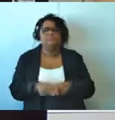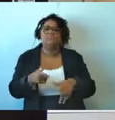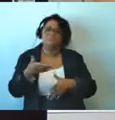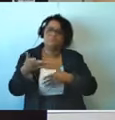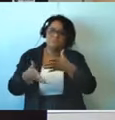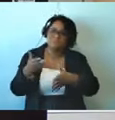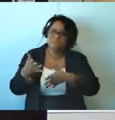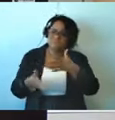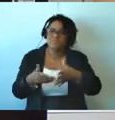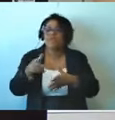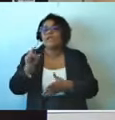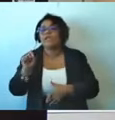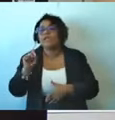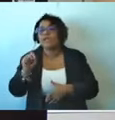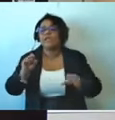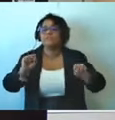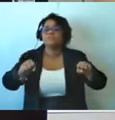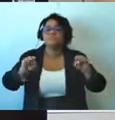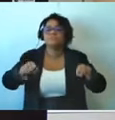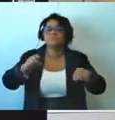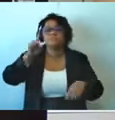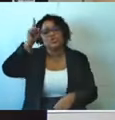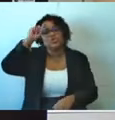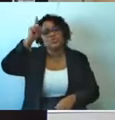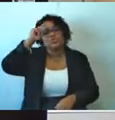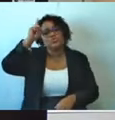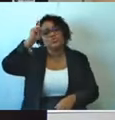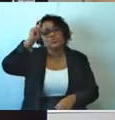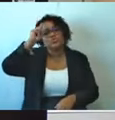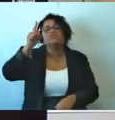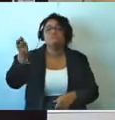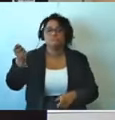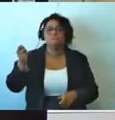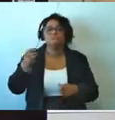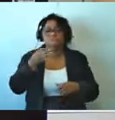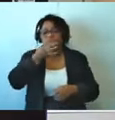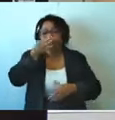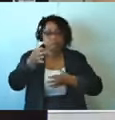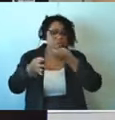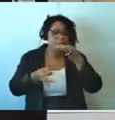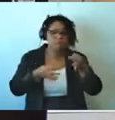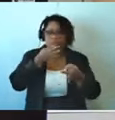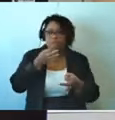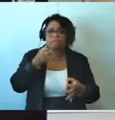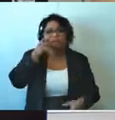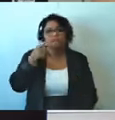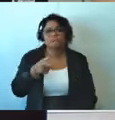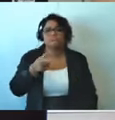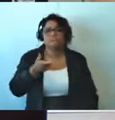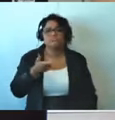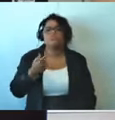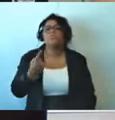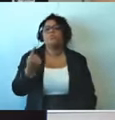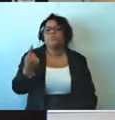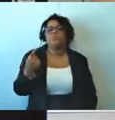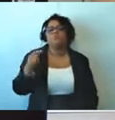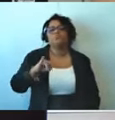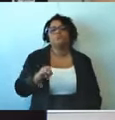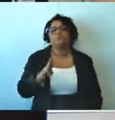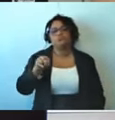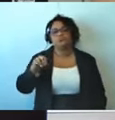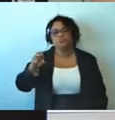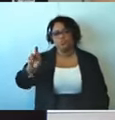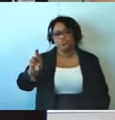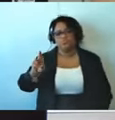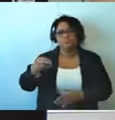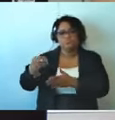que pode inclusive trazer aqui nessa audiência pública sugestões interessantes. Uma delas foi o próprio Júnior, que me falou, no